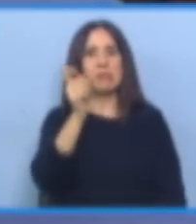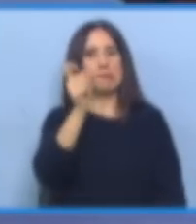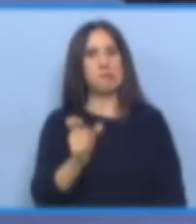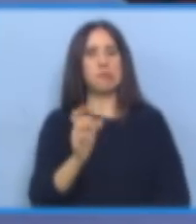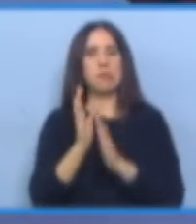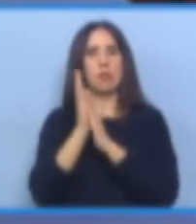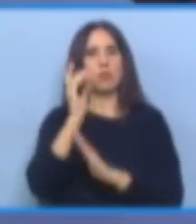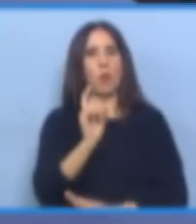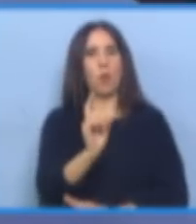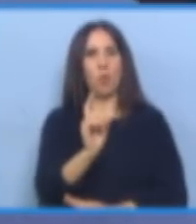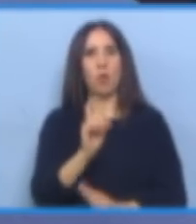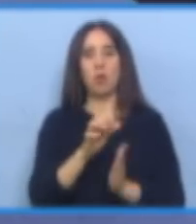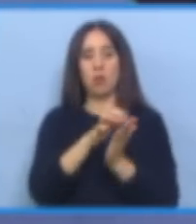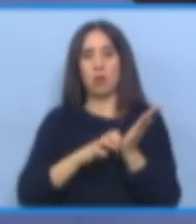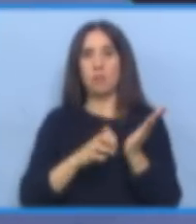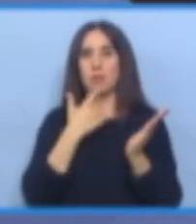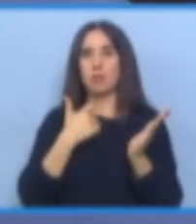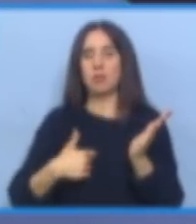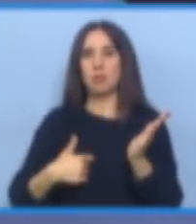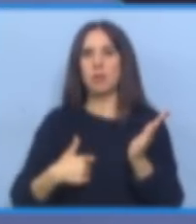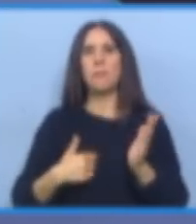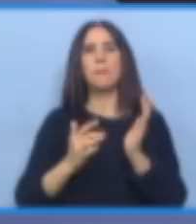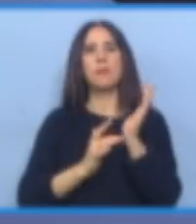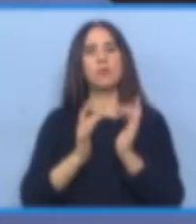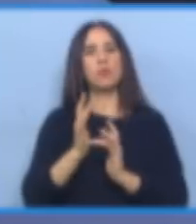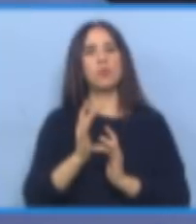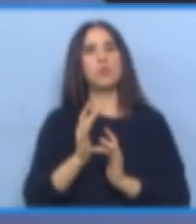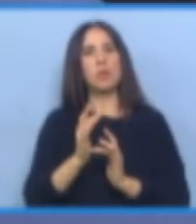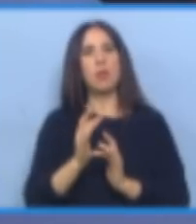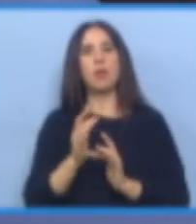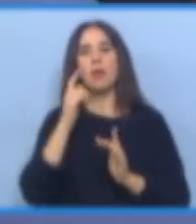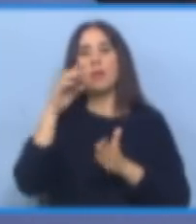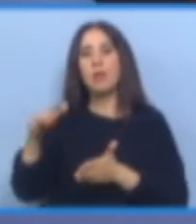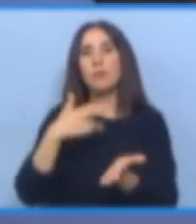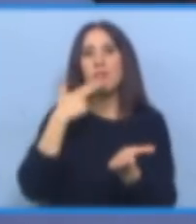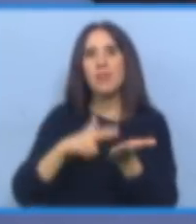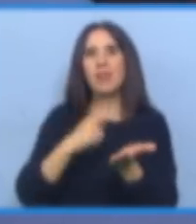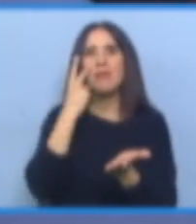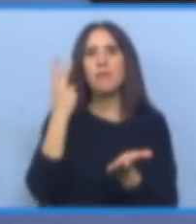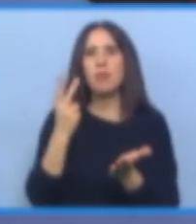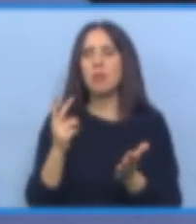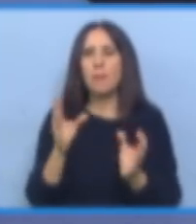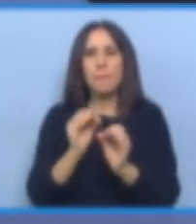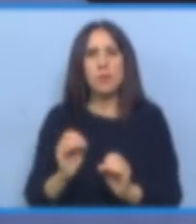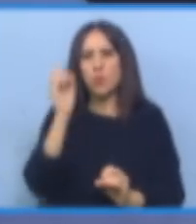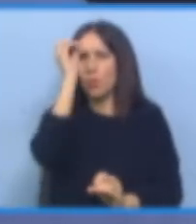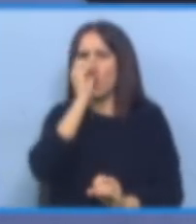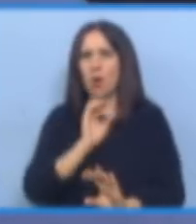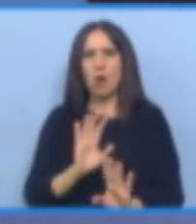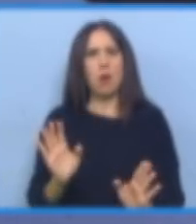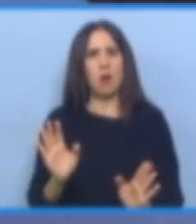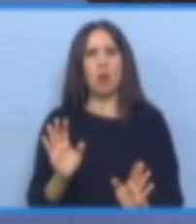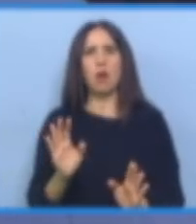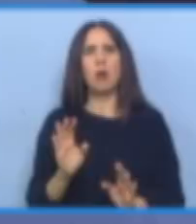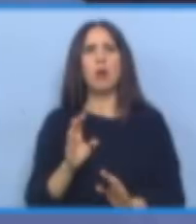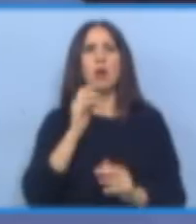Deus. Os Evangelhos também dizem: Jesus é que é o caminho, a verdade e a vida. Não é mais ninguém. Não é um